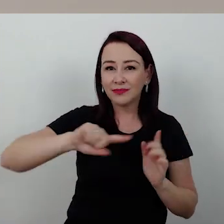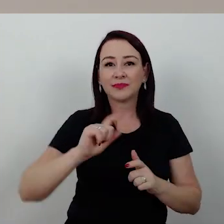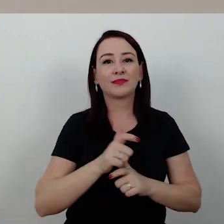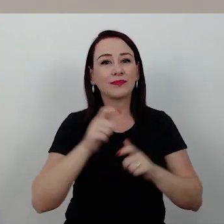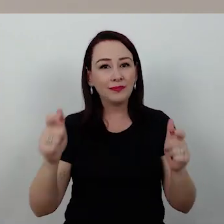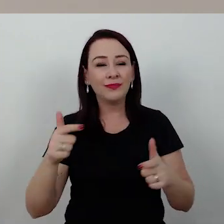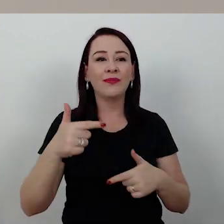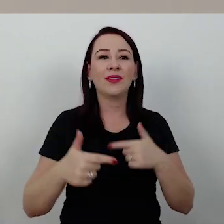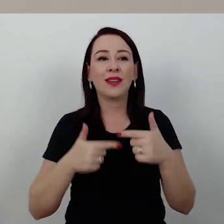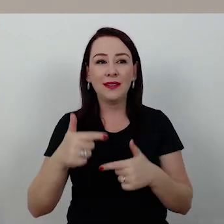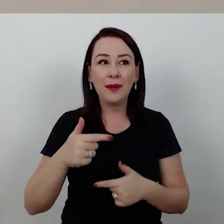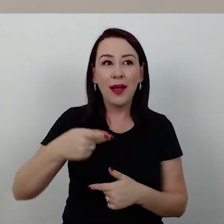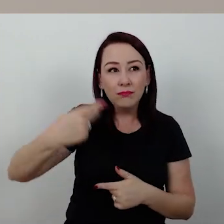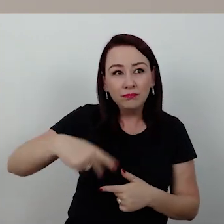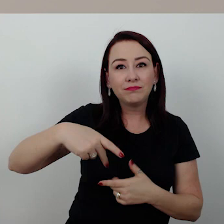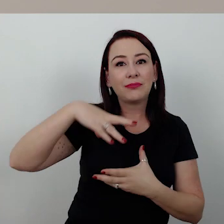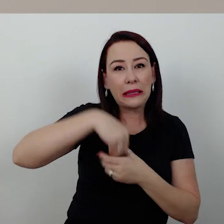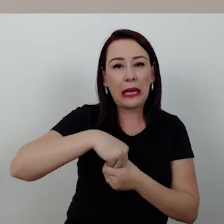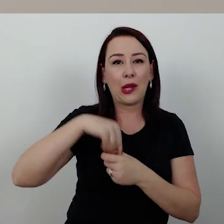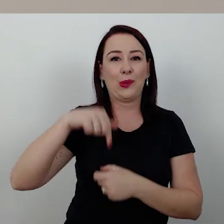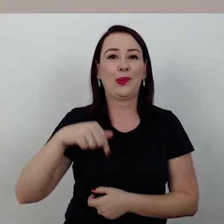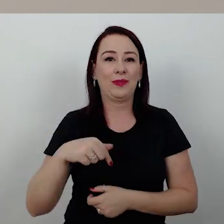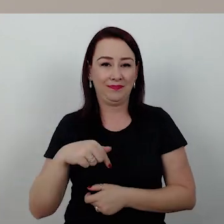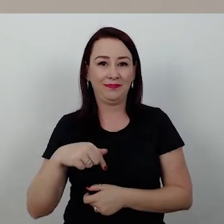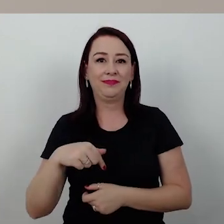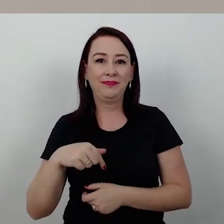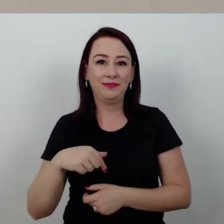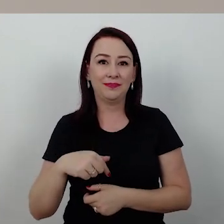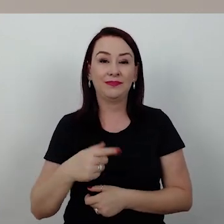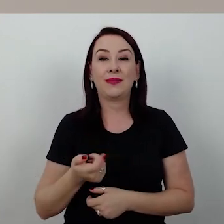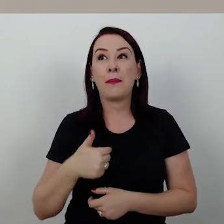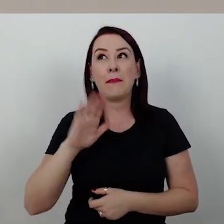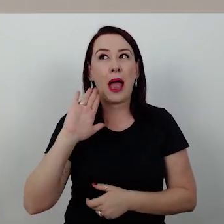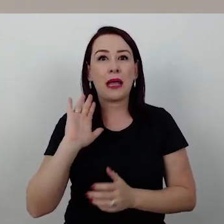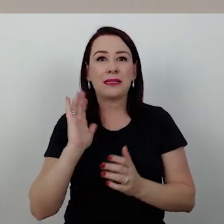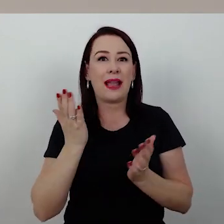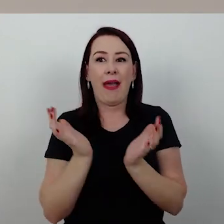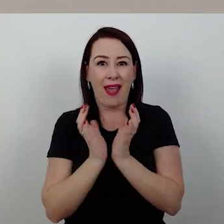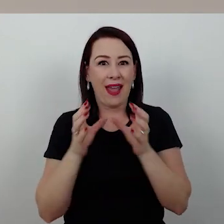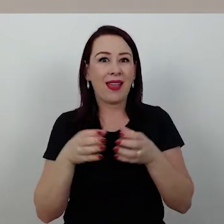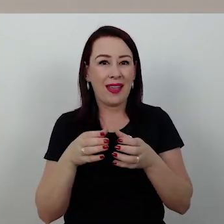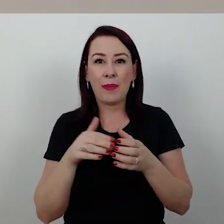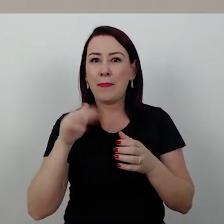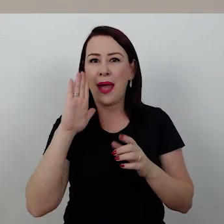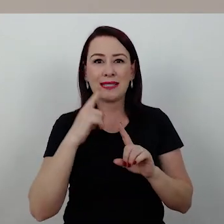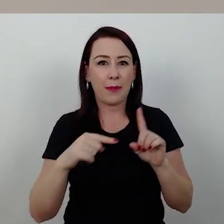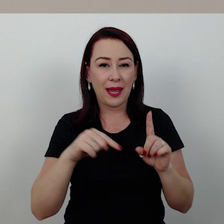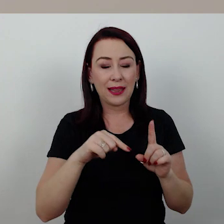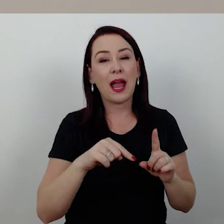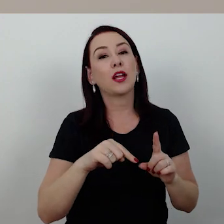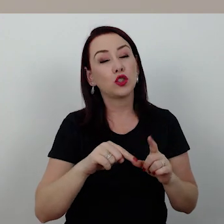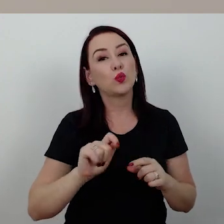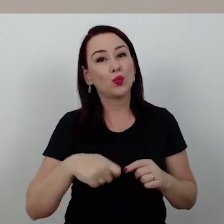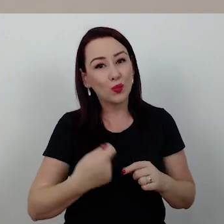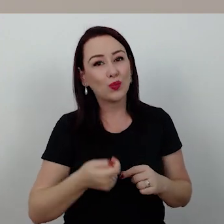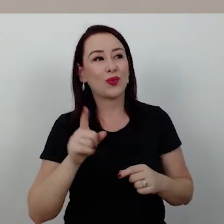geradas trabalhos da própria instituição. Mais de metade da equipe hoje do Querô, do Instituto,